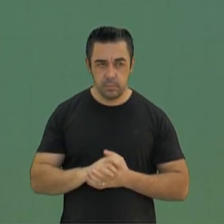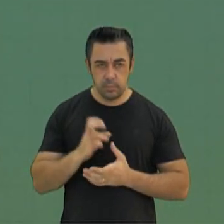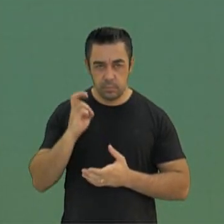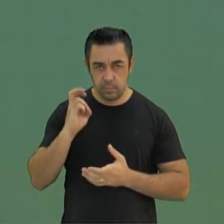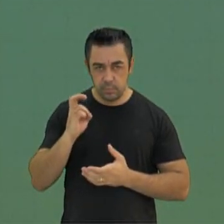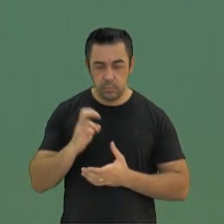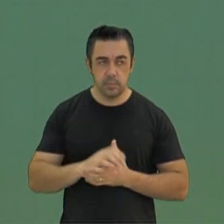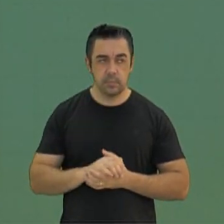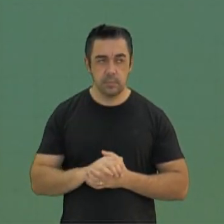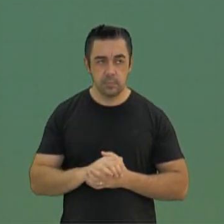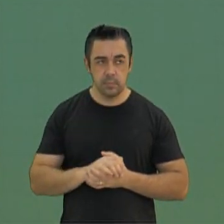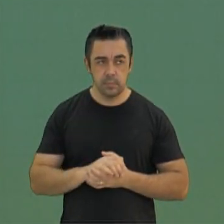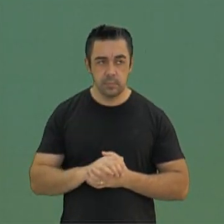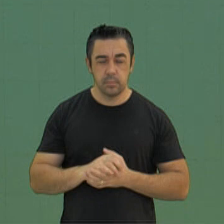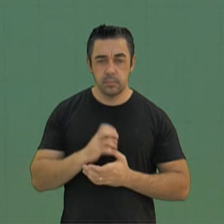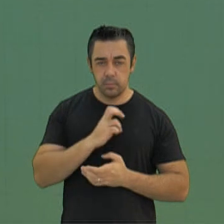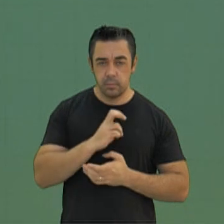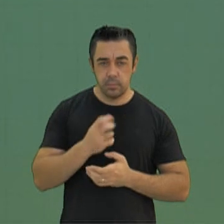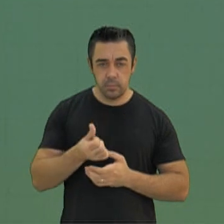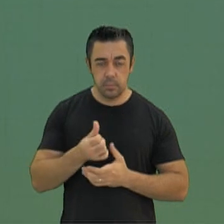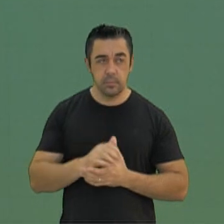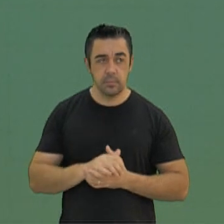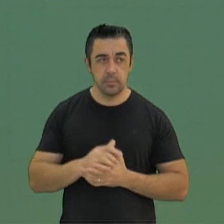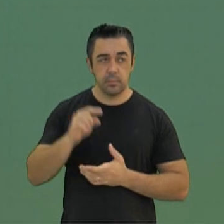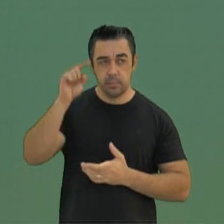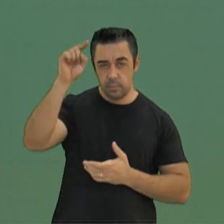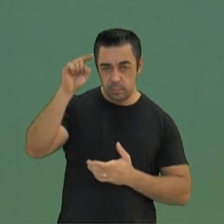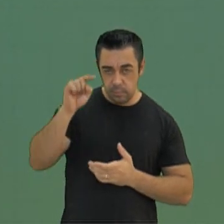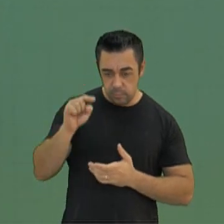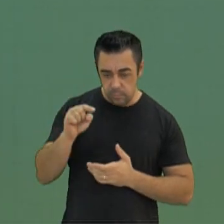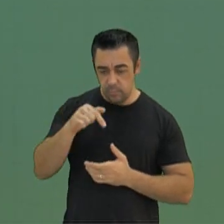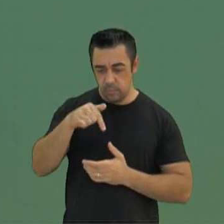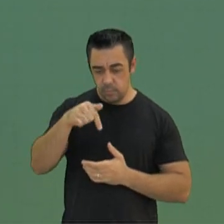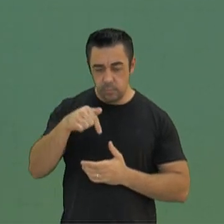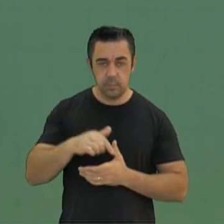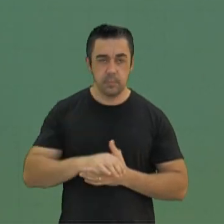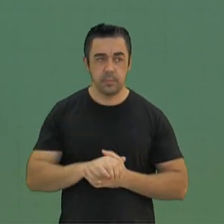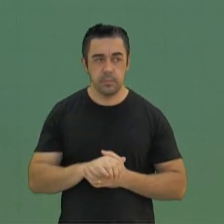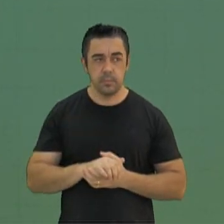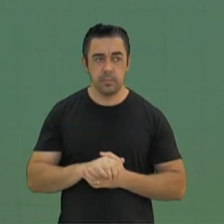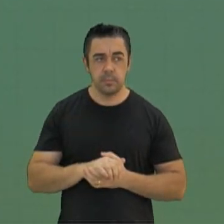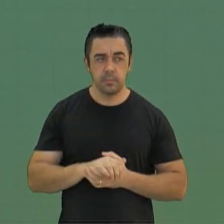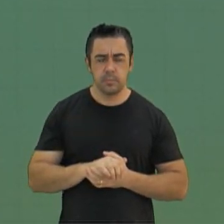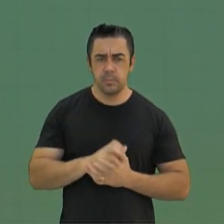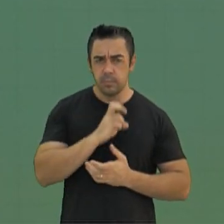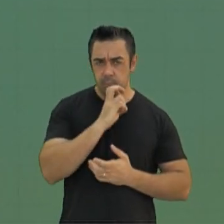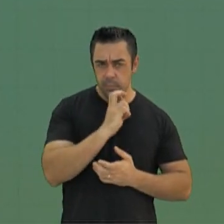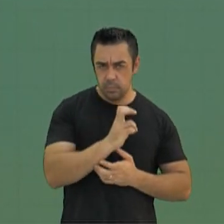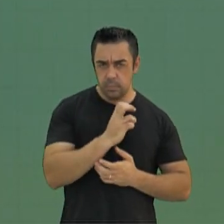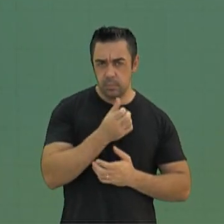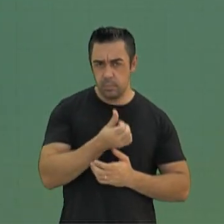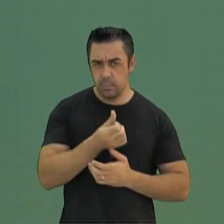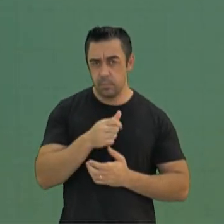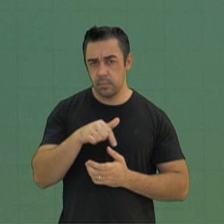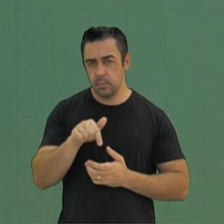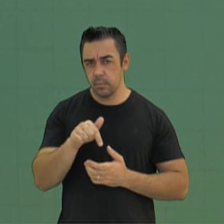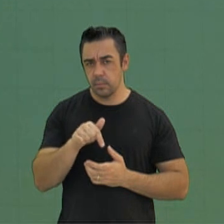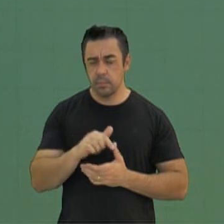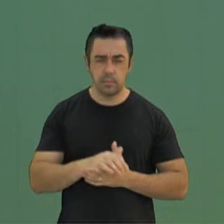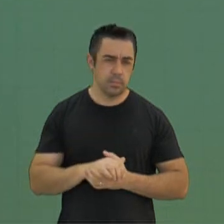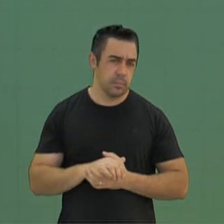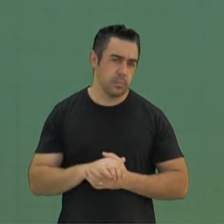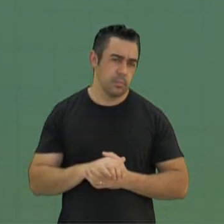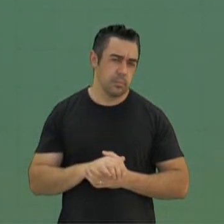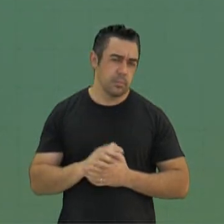11, dá 5. Então, sobrou 56. Abaixo aqui o 7. Tabuada do 60. Lá na